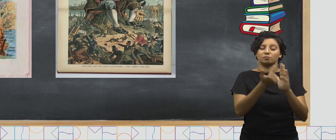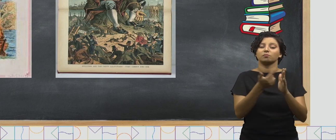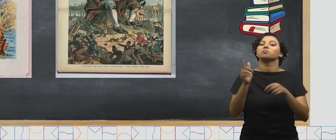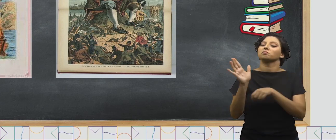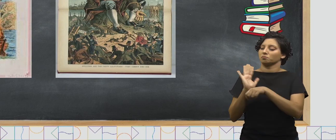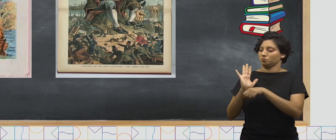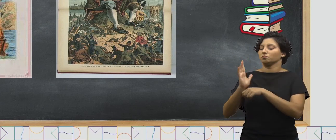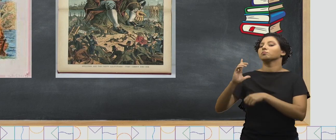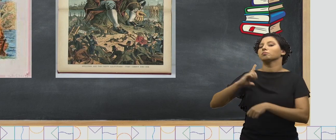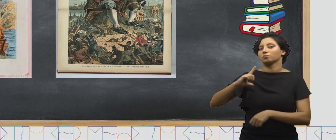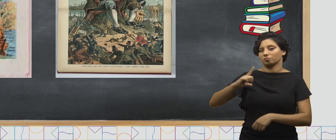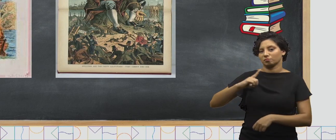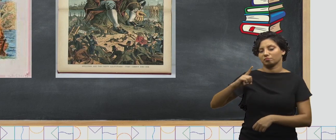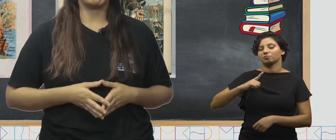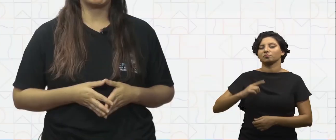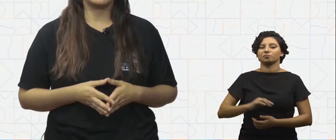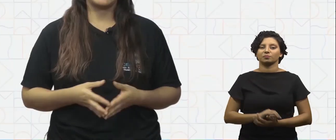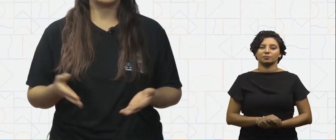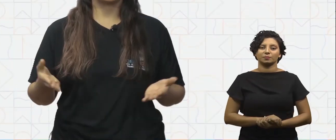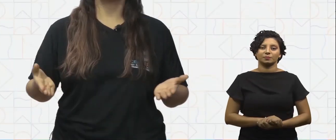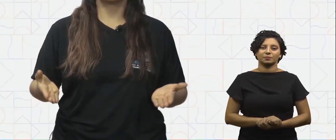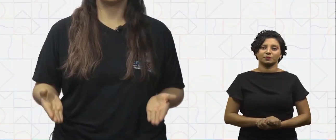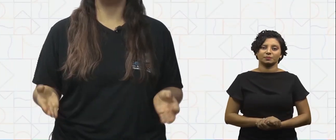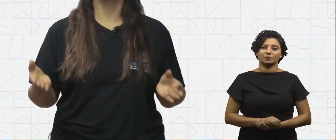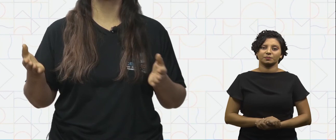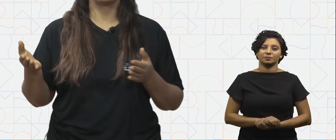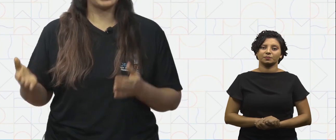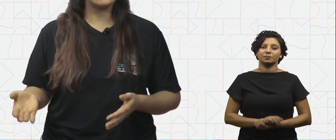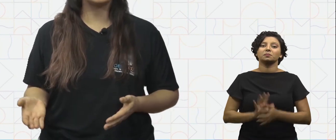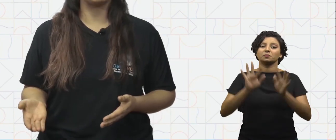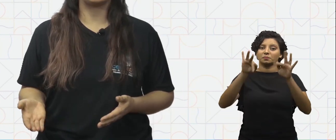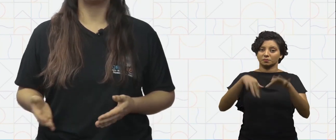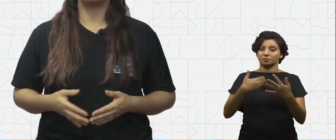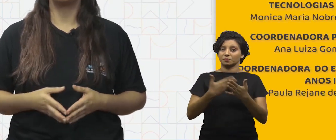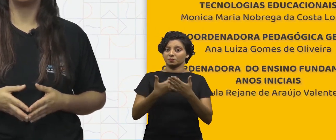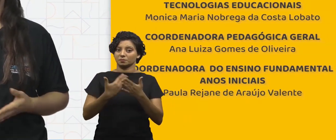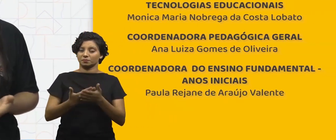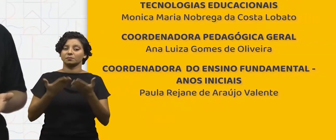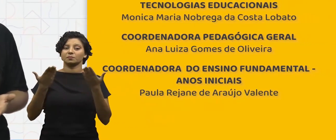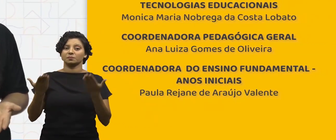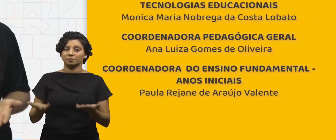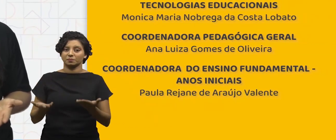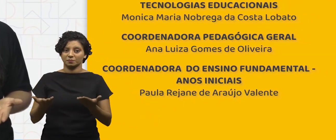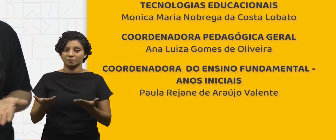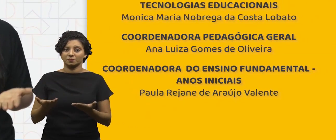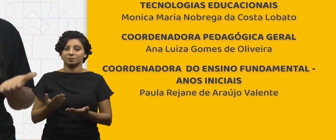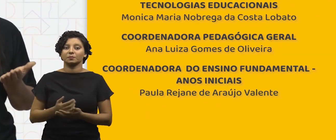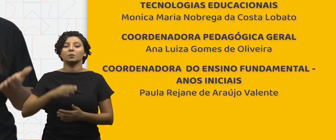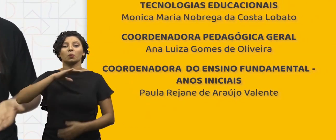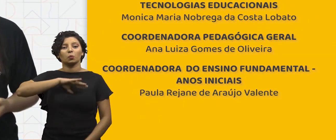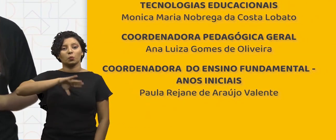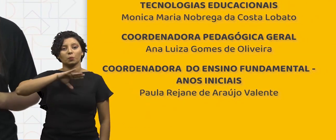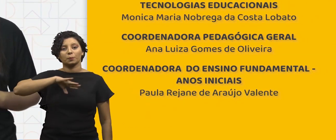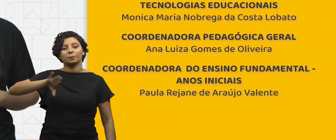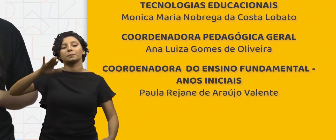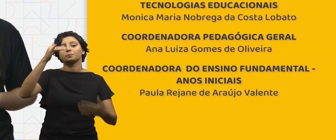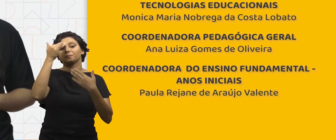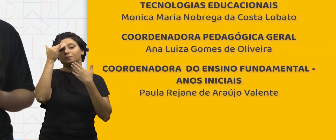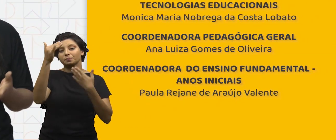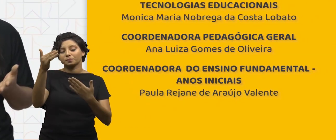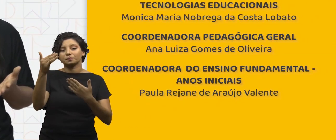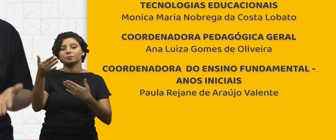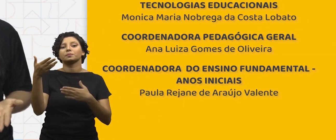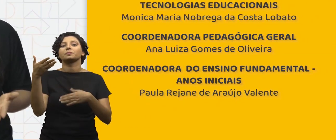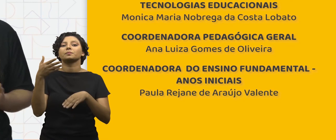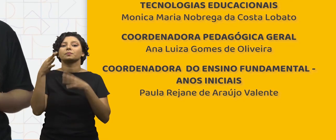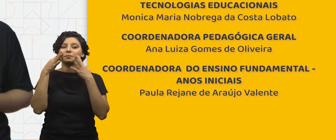As Viagens de Gulliver. Encerramos mais uma aula produtiva de língua portuguesa. Obrigada pela sua